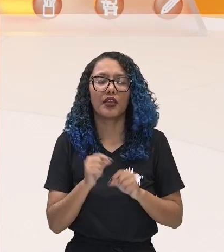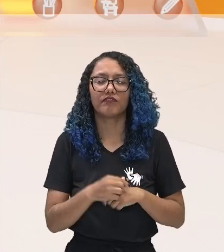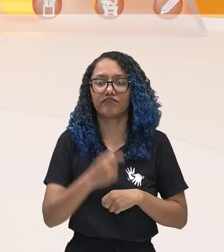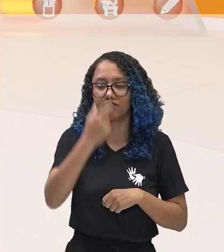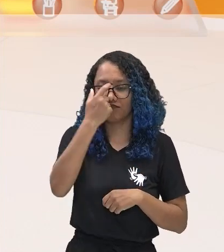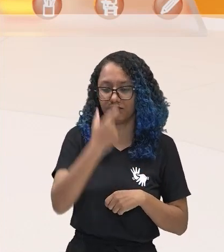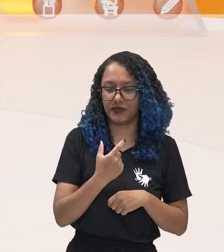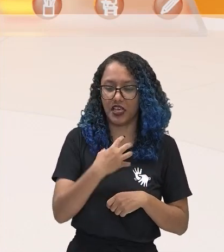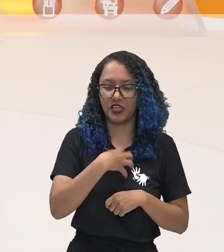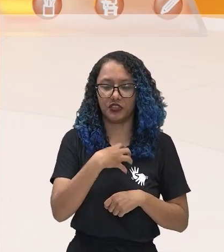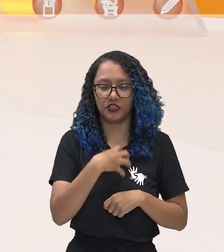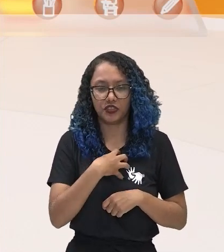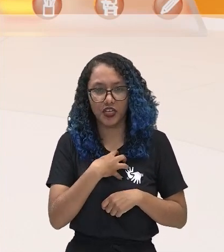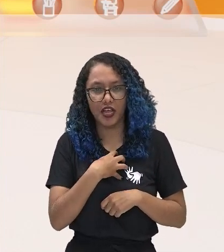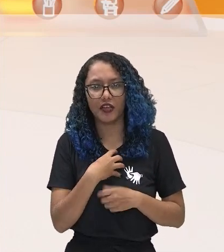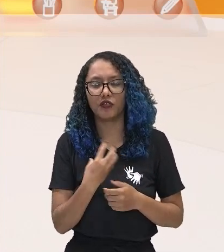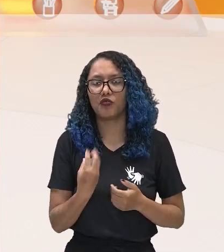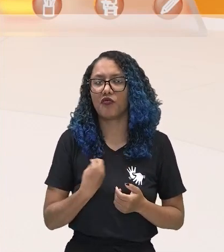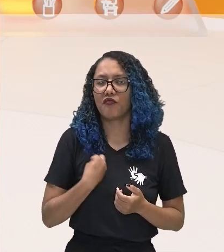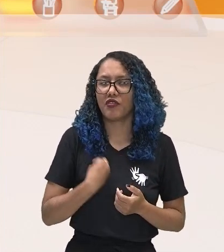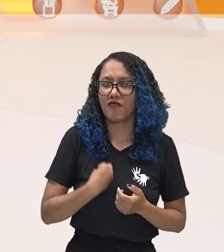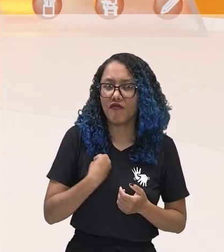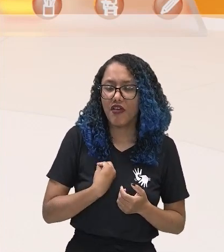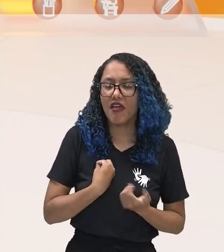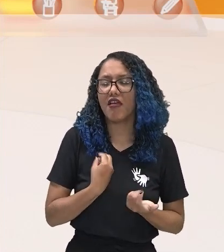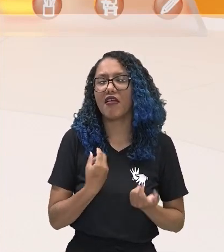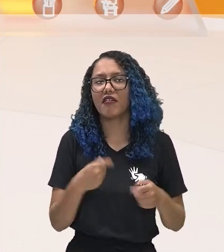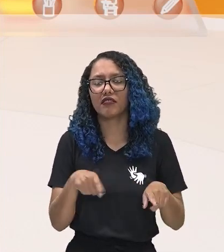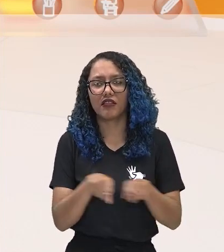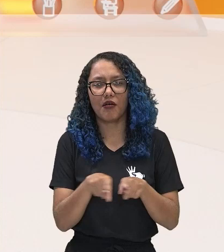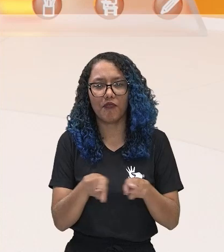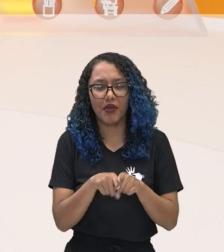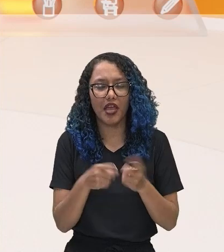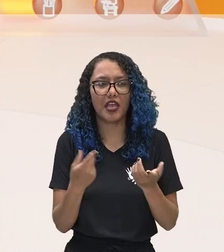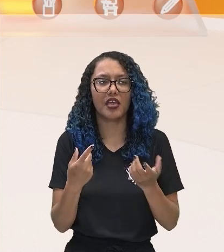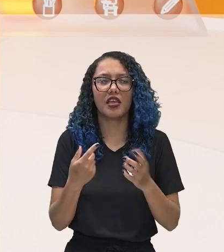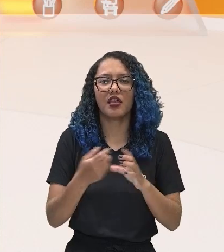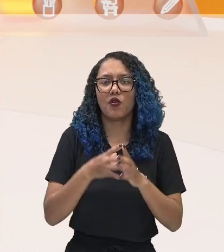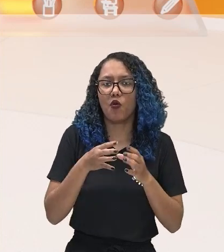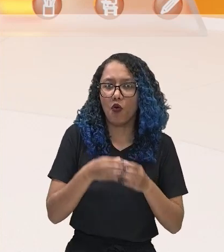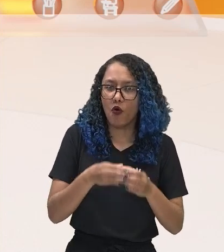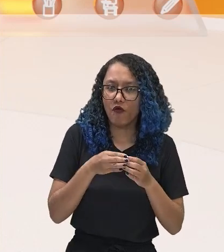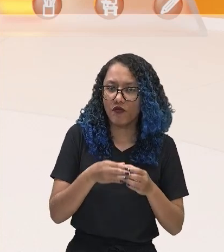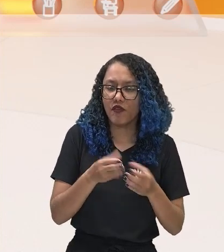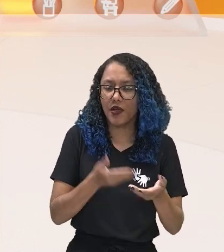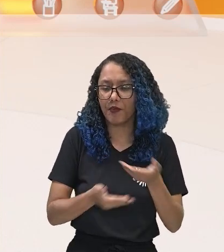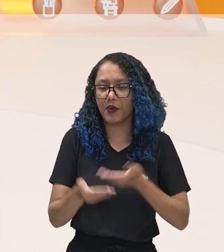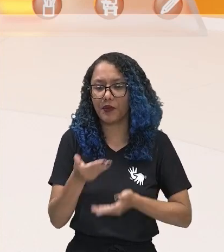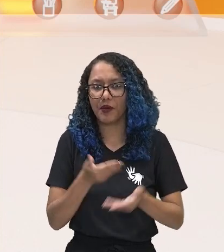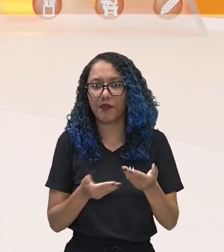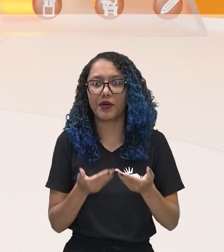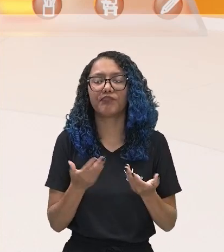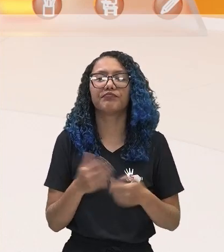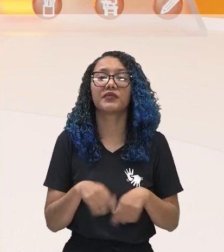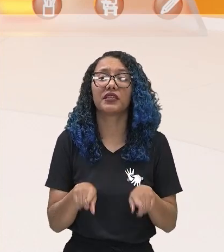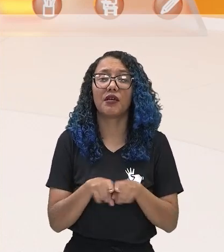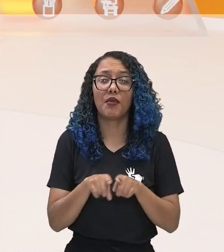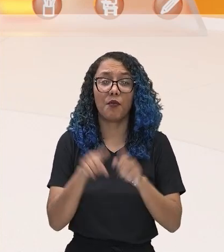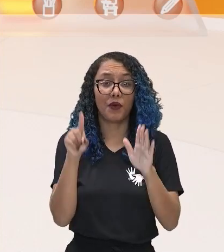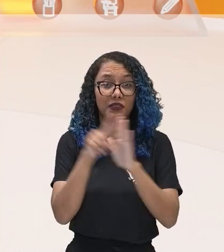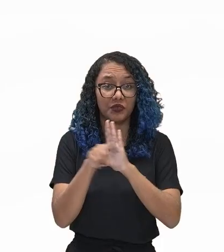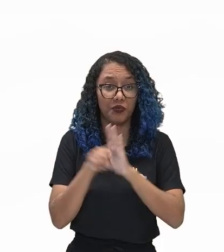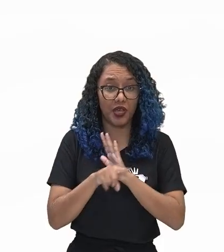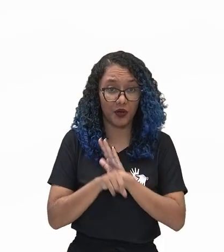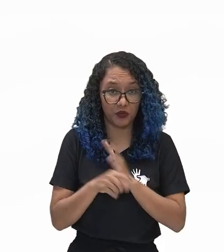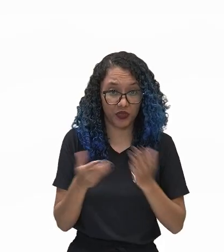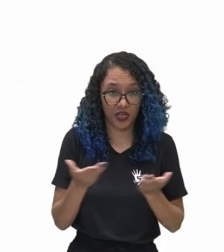viver e a nossa maneira de conviver, tá bom? Muito bem, olha só, já vou começar com alguns questionamentos aqui a nossa aula.